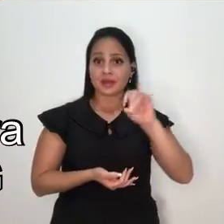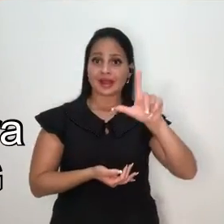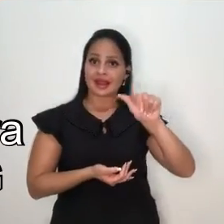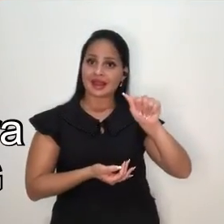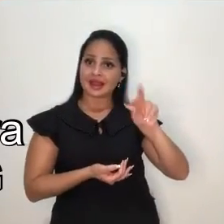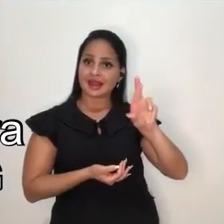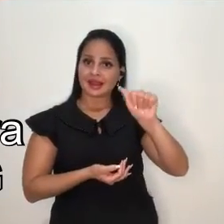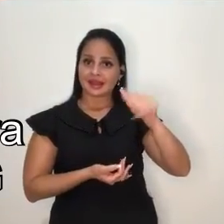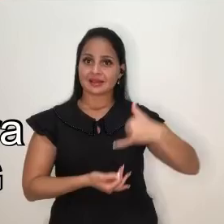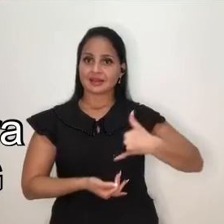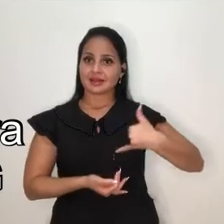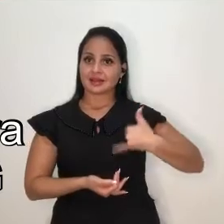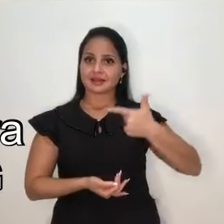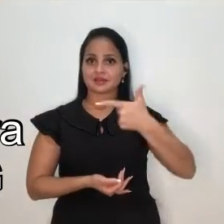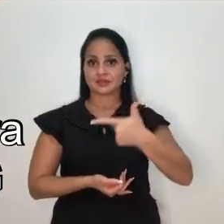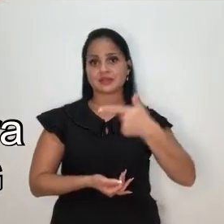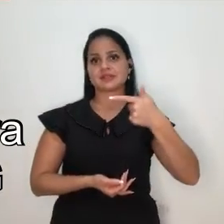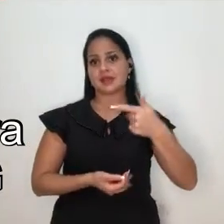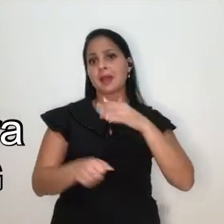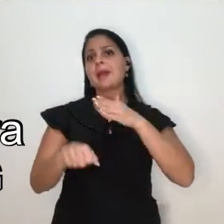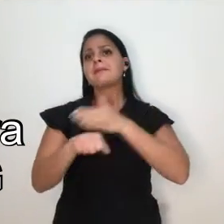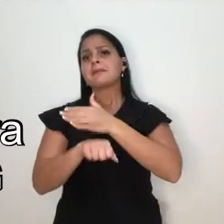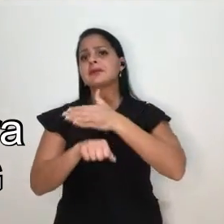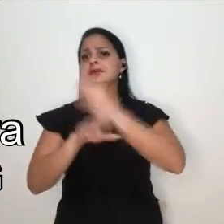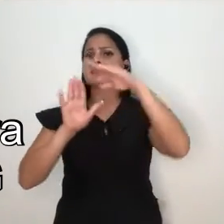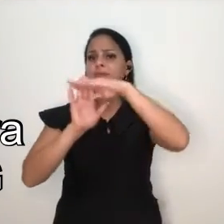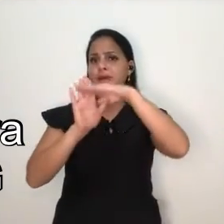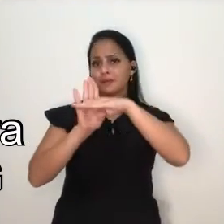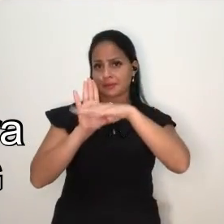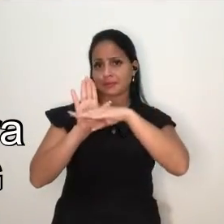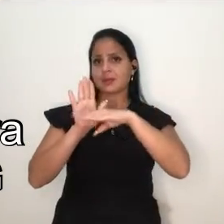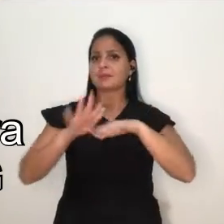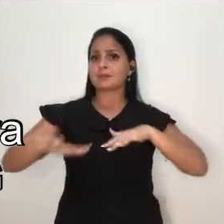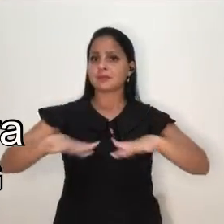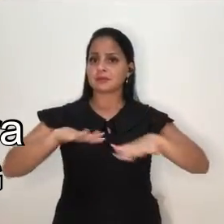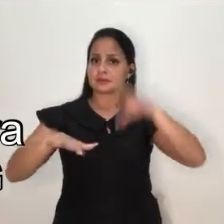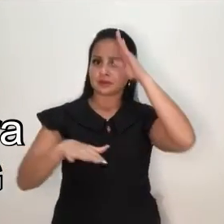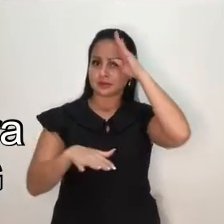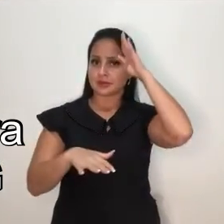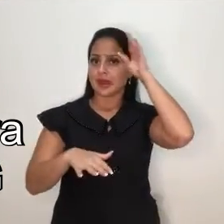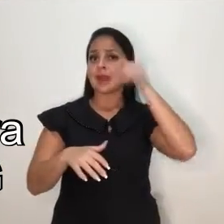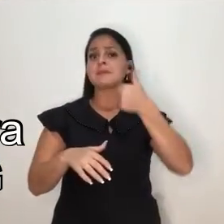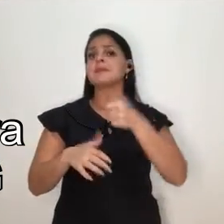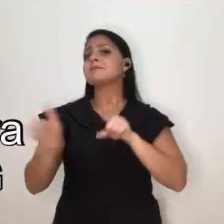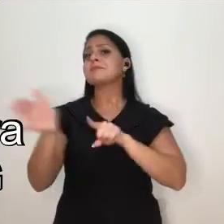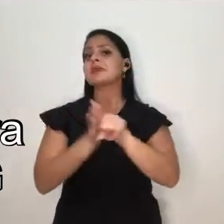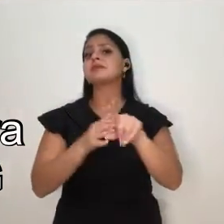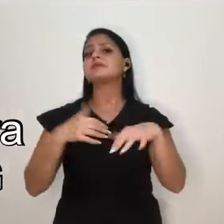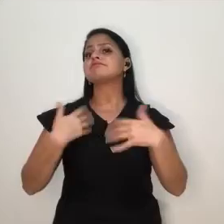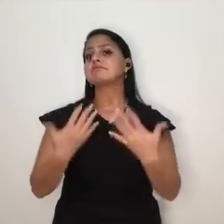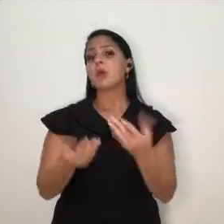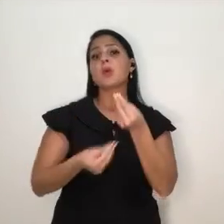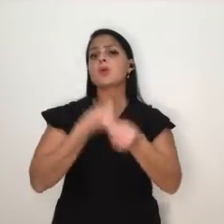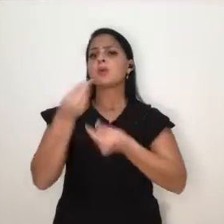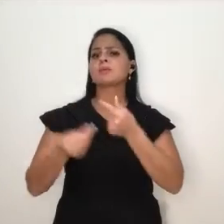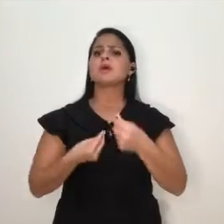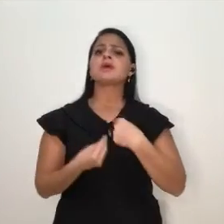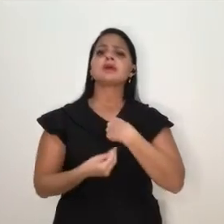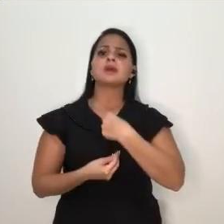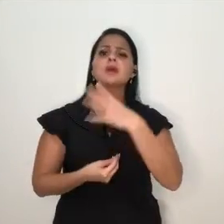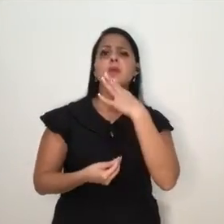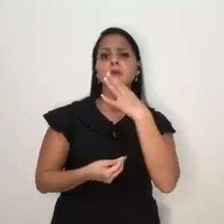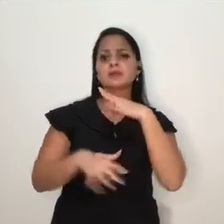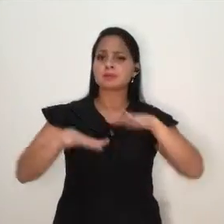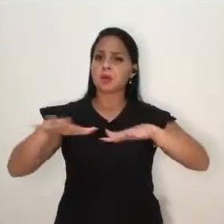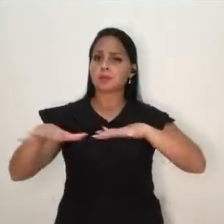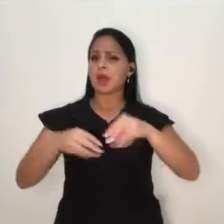eu sou a Lara, tenho 27 anos e participei do programa de mobilidade estudantil pelo UFG. A primeira pergunta é: como tive conhecimento do